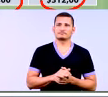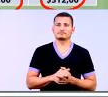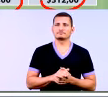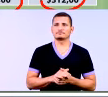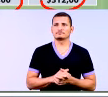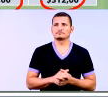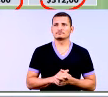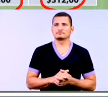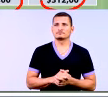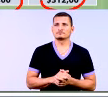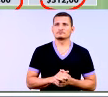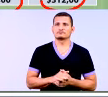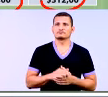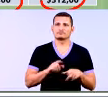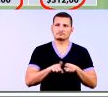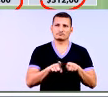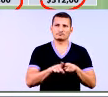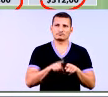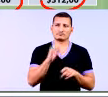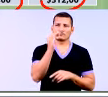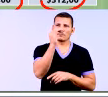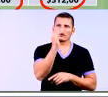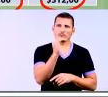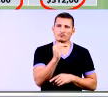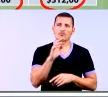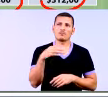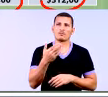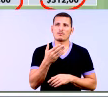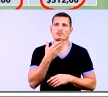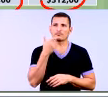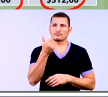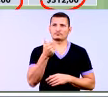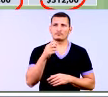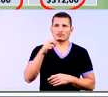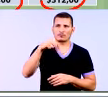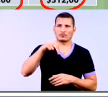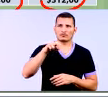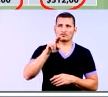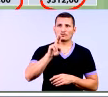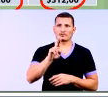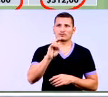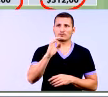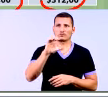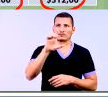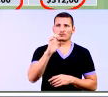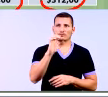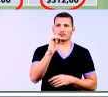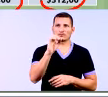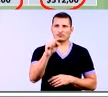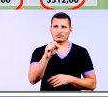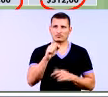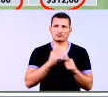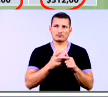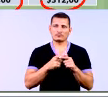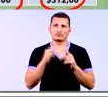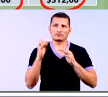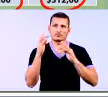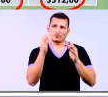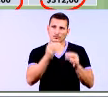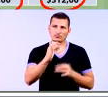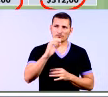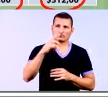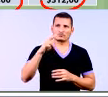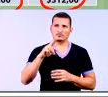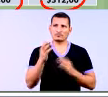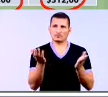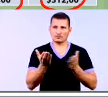é bastante comentado aí. Núcleo. Por que vamos falar desse núcleo primeiro? Porque todo processador agora vem